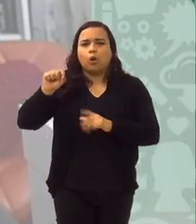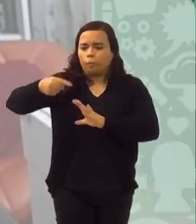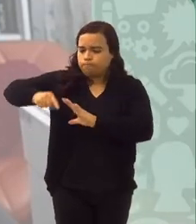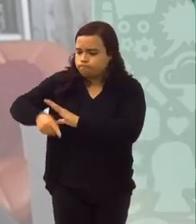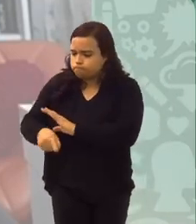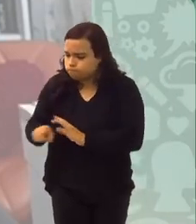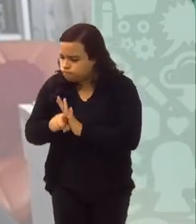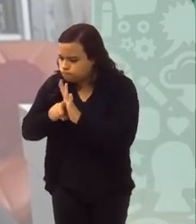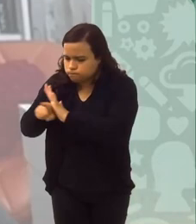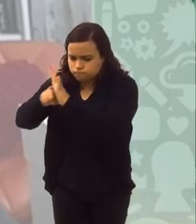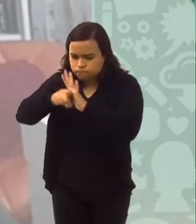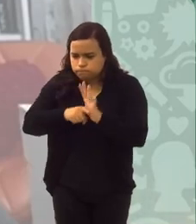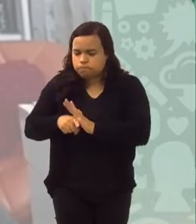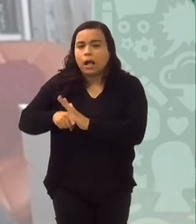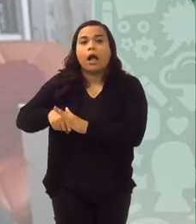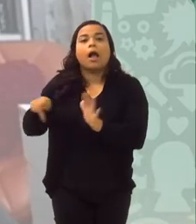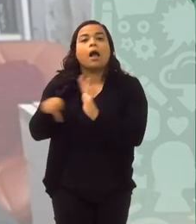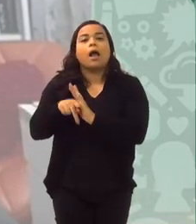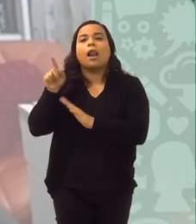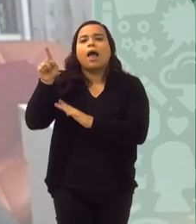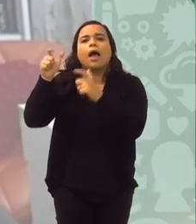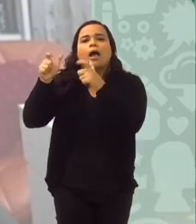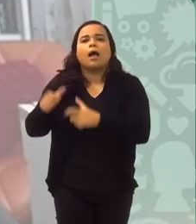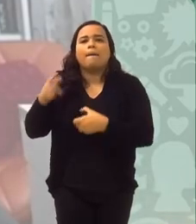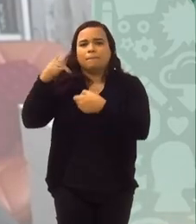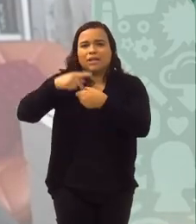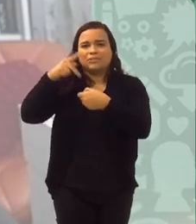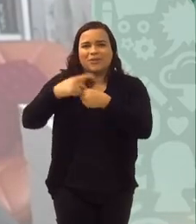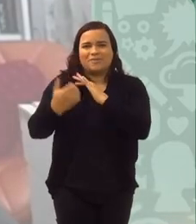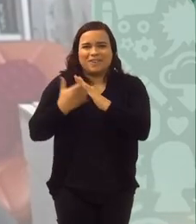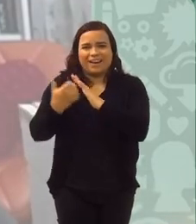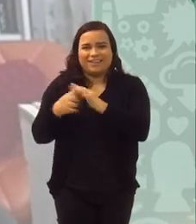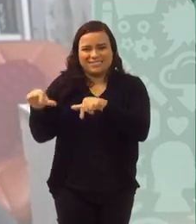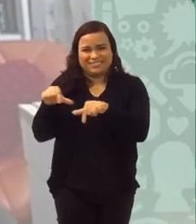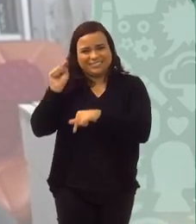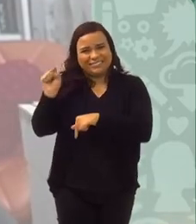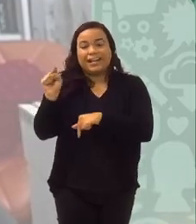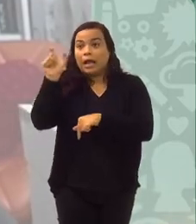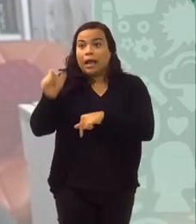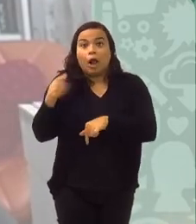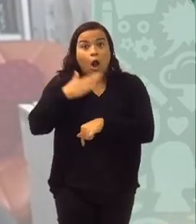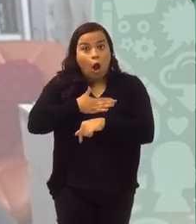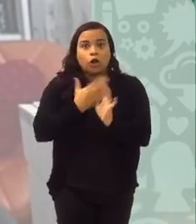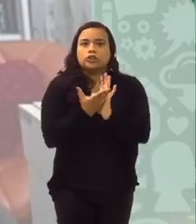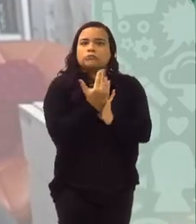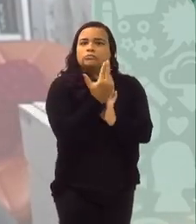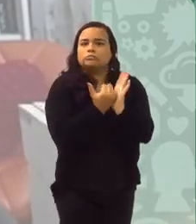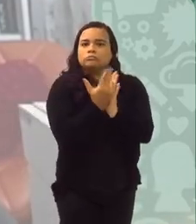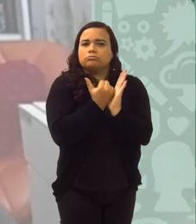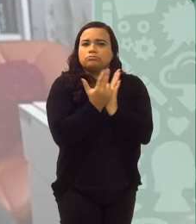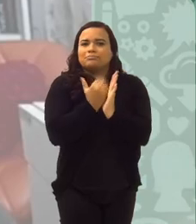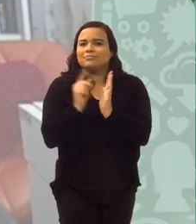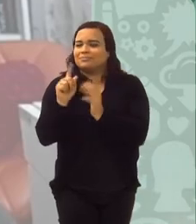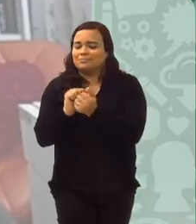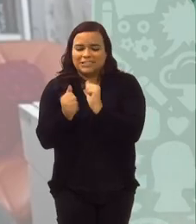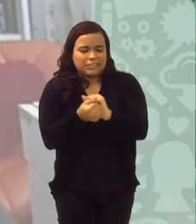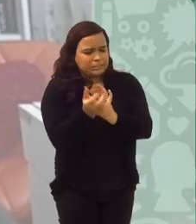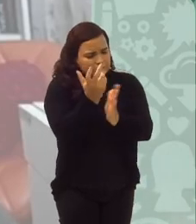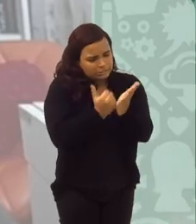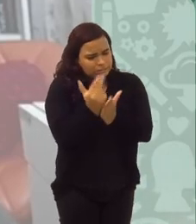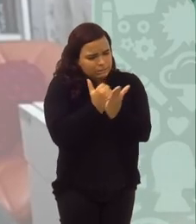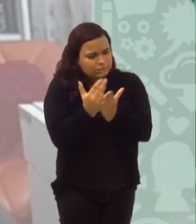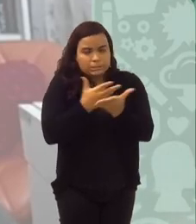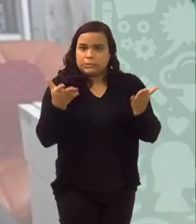tem uma cabeça incrível. E ele gosta de desenhar. Então, ele está aprimorando. Já começou durante a pandemia, está